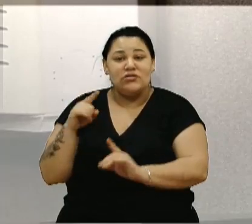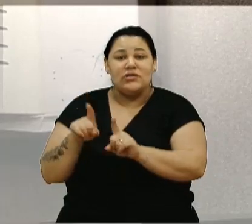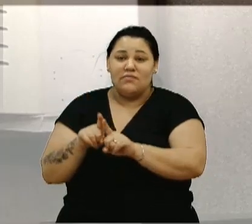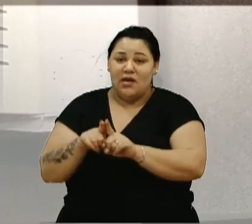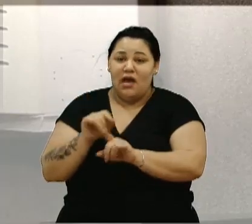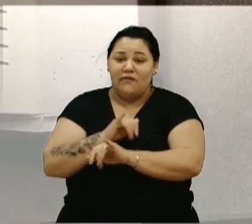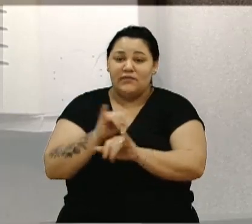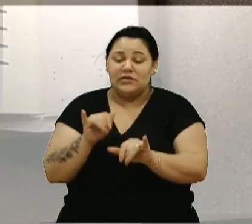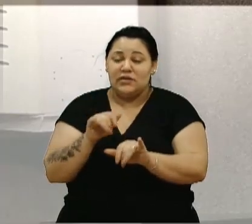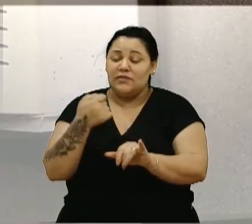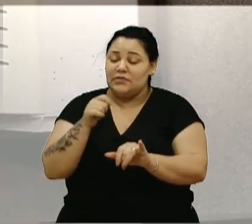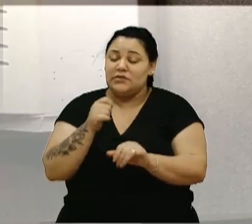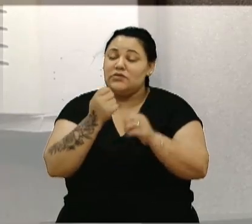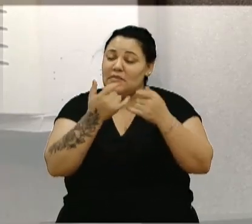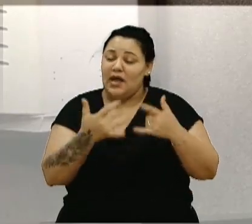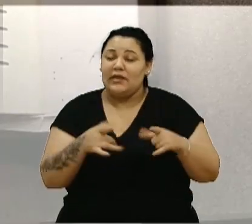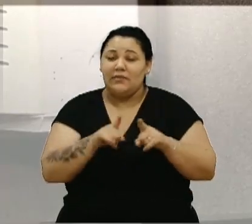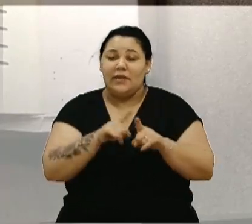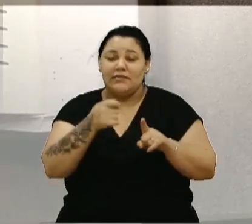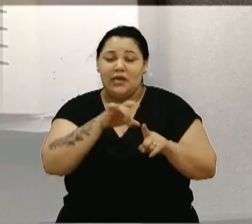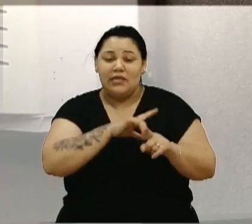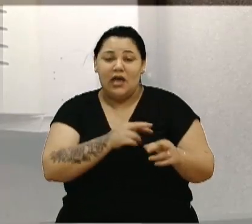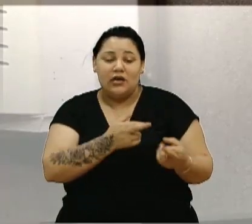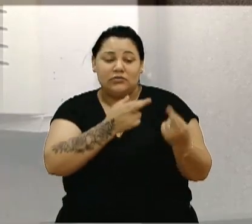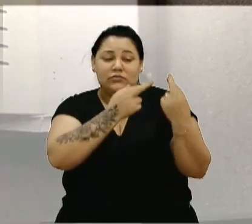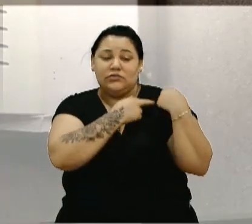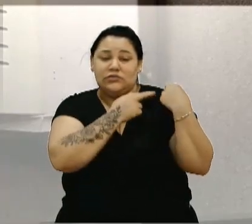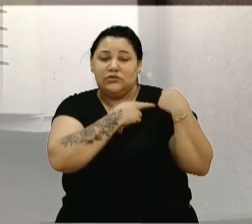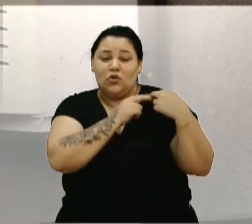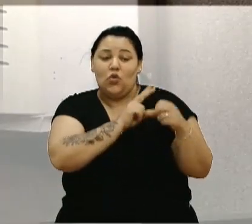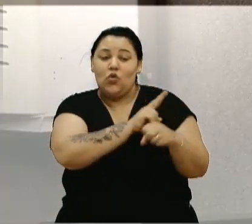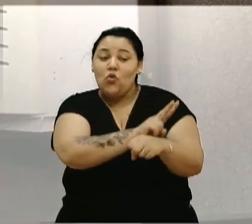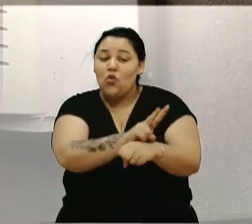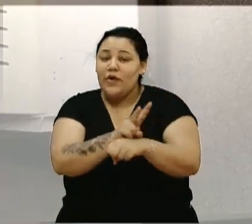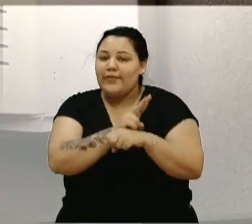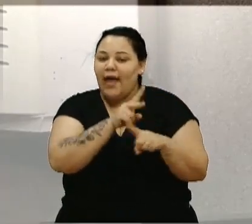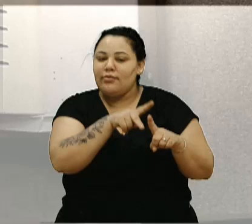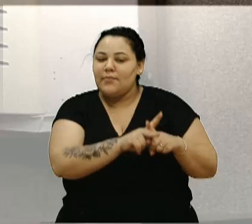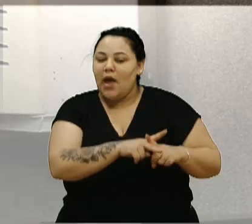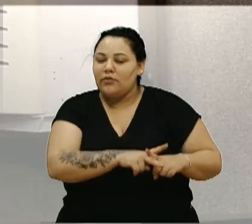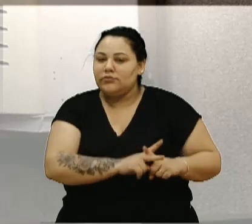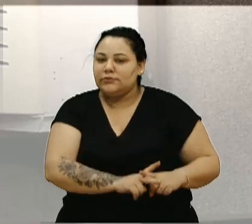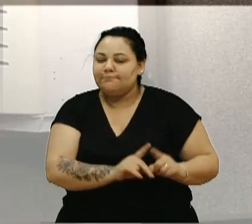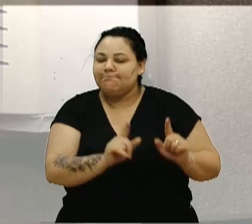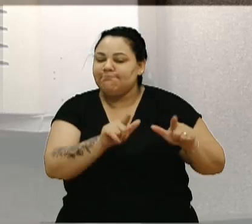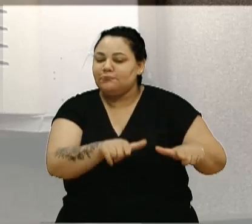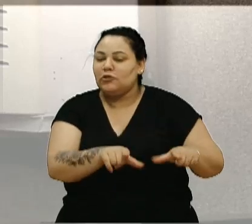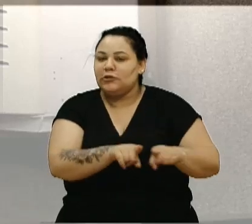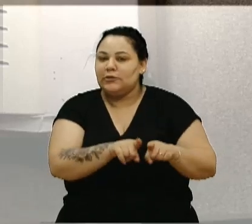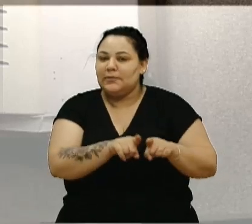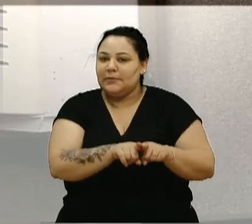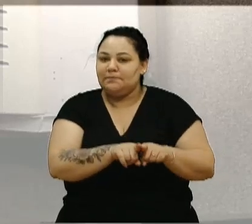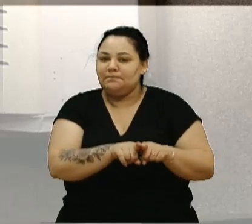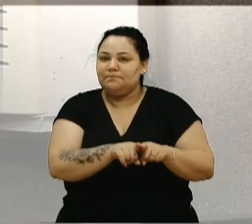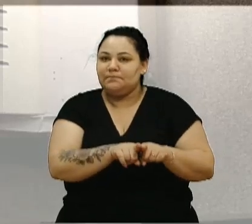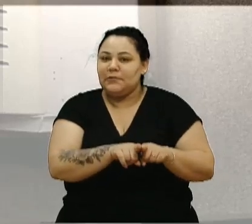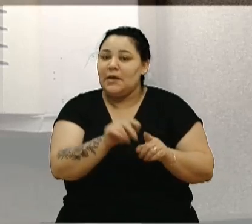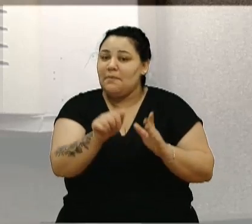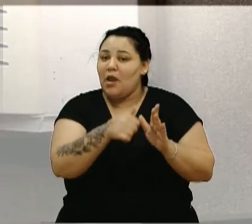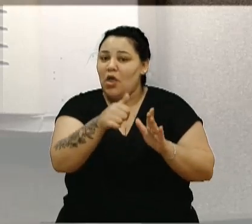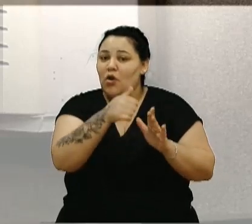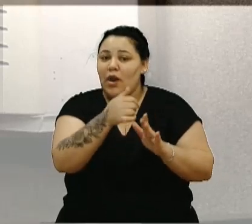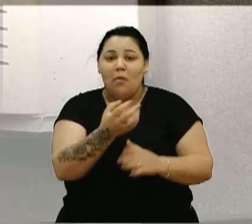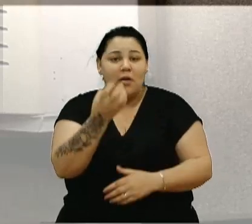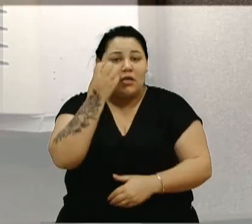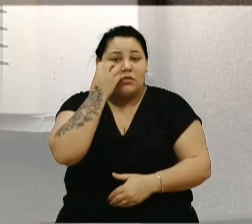cessionário deverá responsabilizar-se pela guarda, manutenção e preservação das benfeitorias, com a incorporação de eventuais melhorias ao